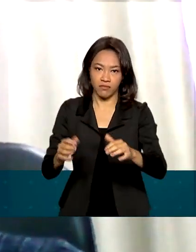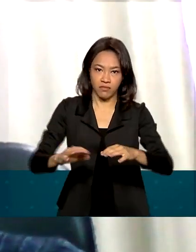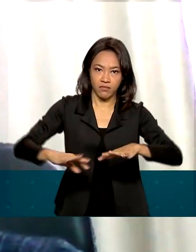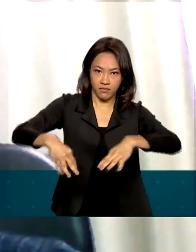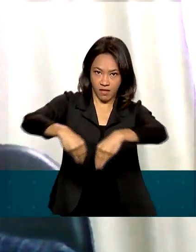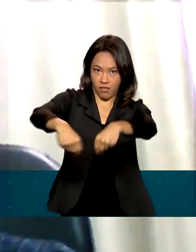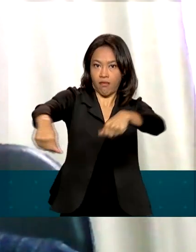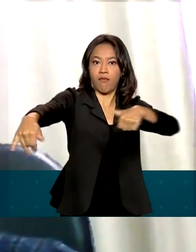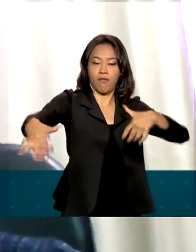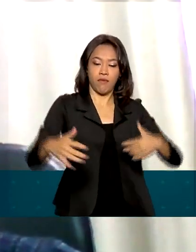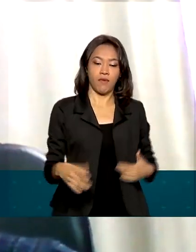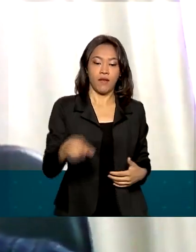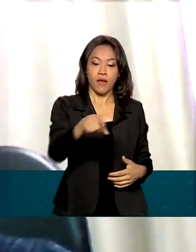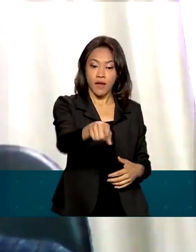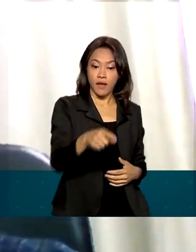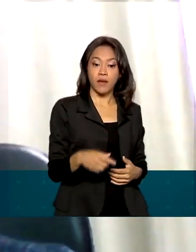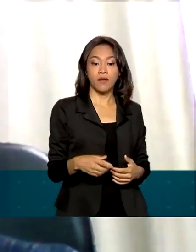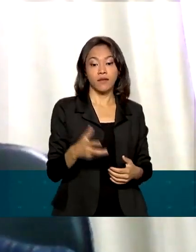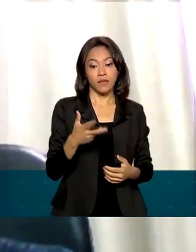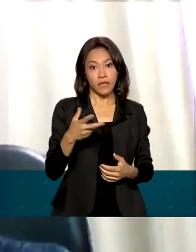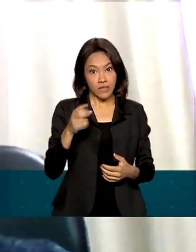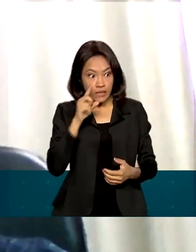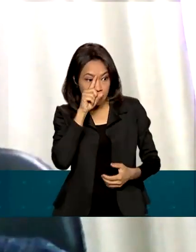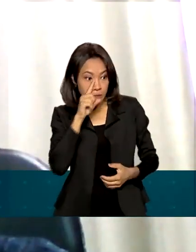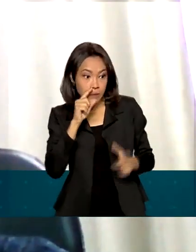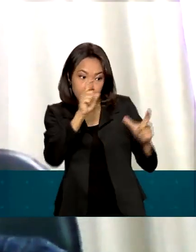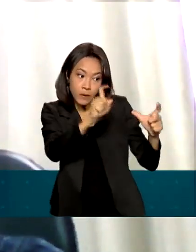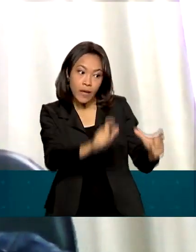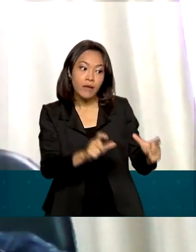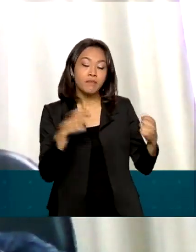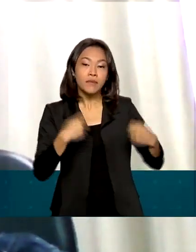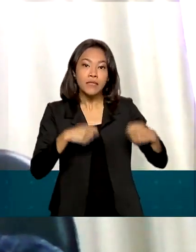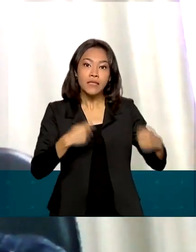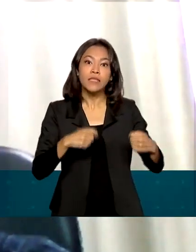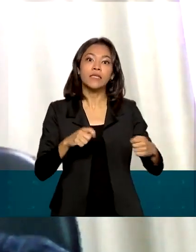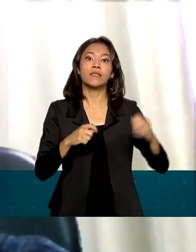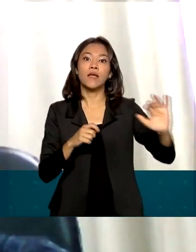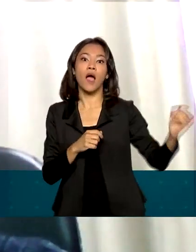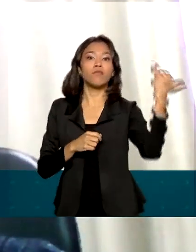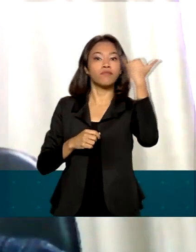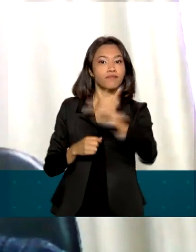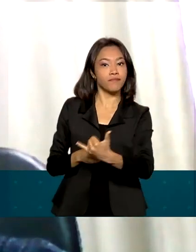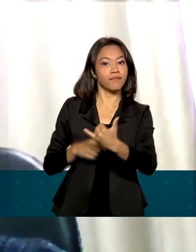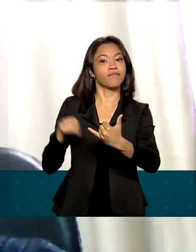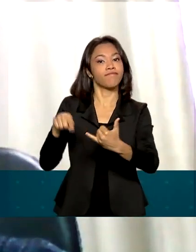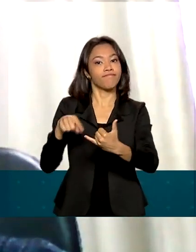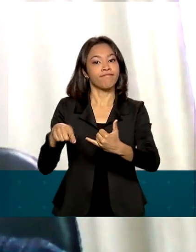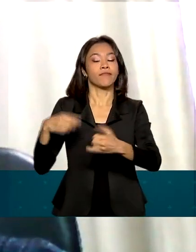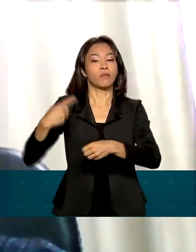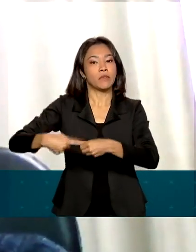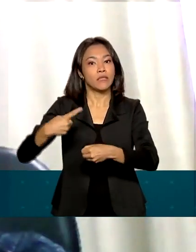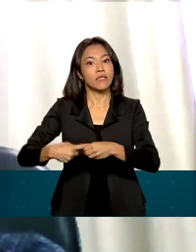existe esse risco, ele deveria estar a cargo, né, do poder público, das prefeituras,